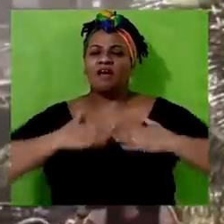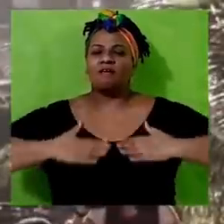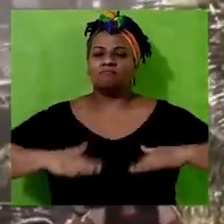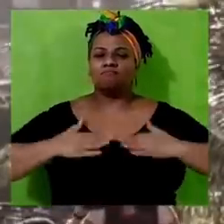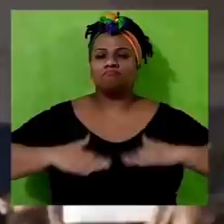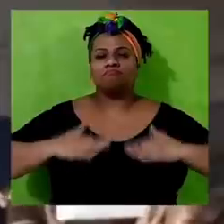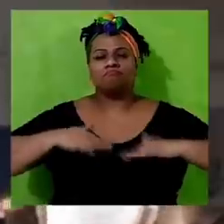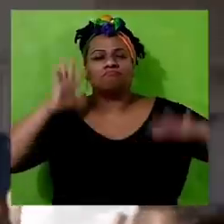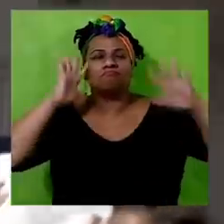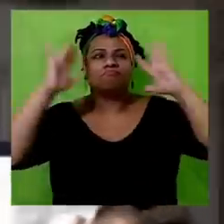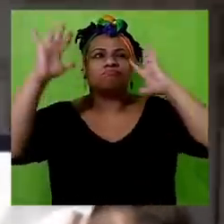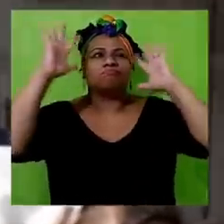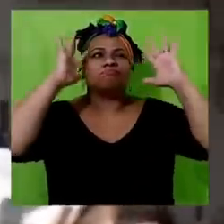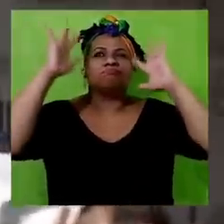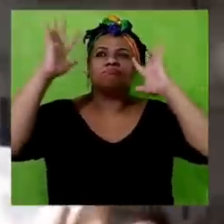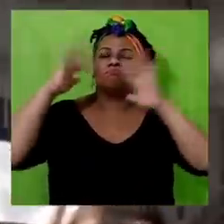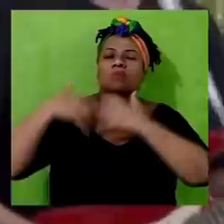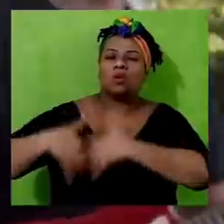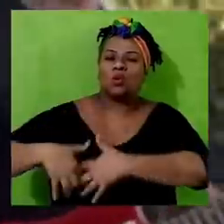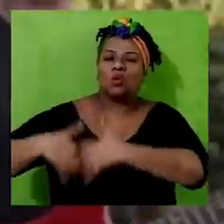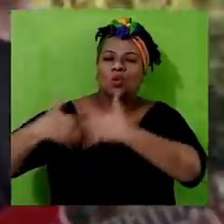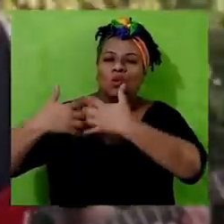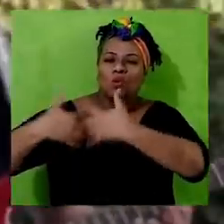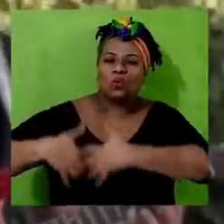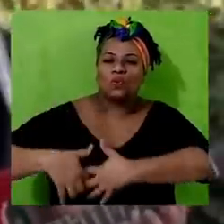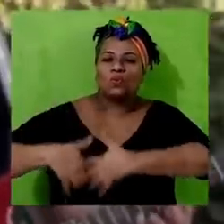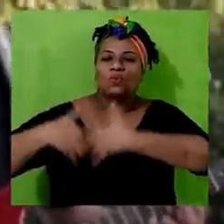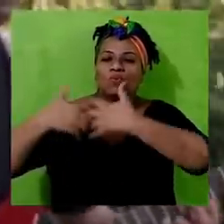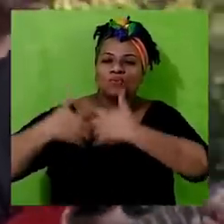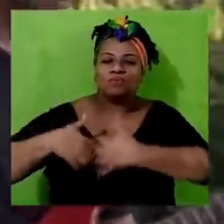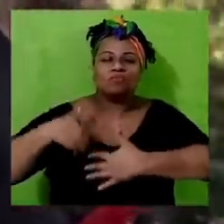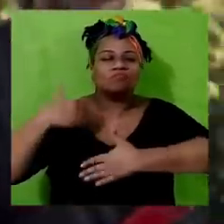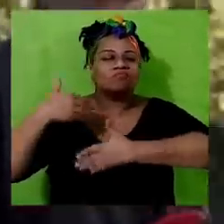esse tempo em casa, refletindo.